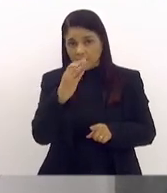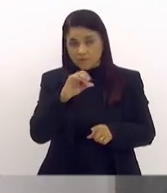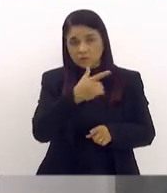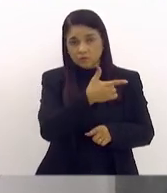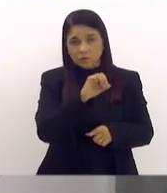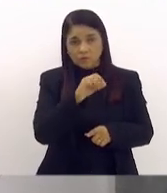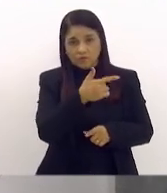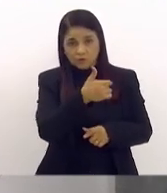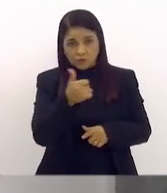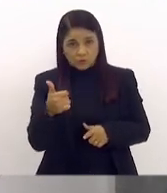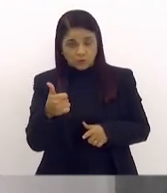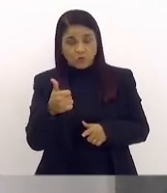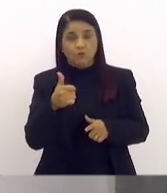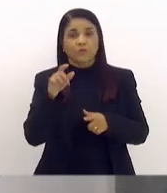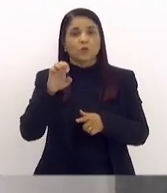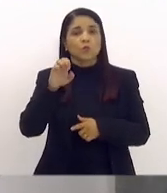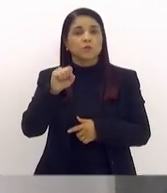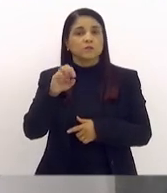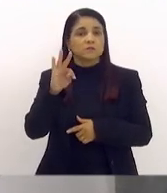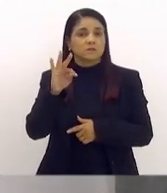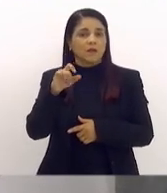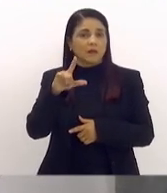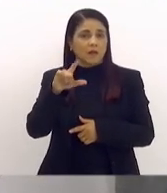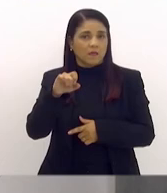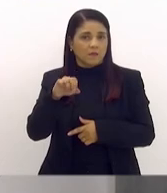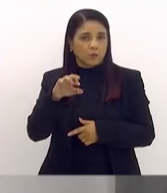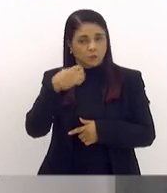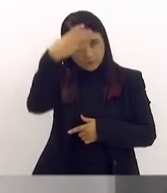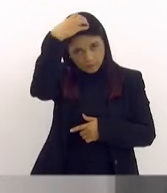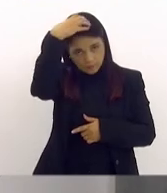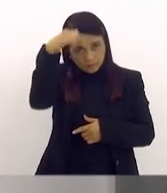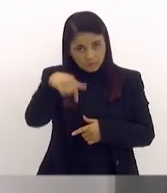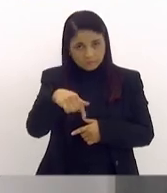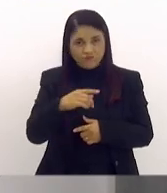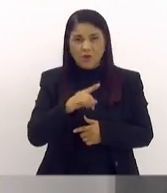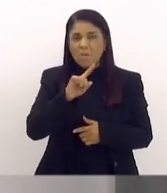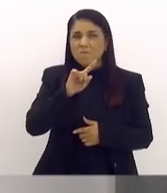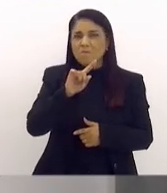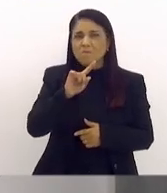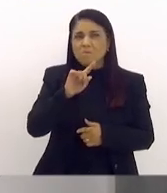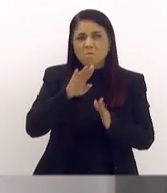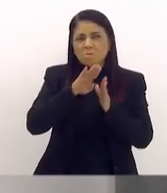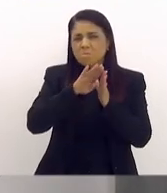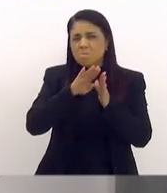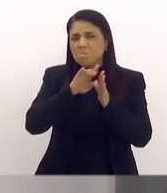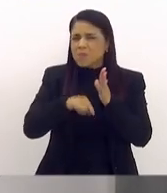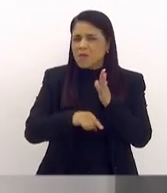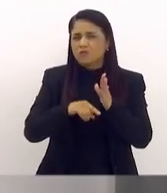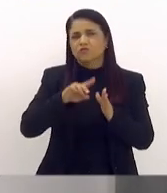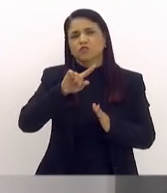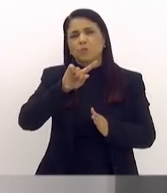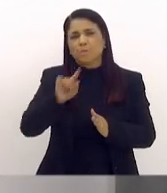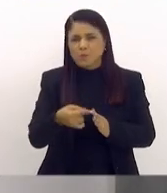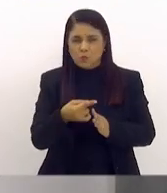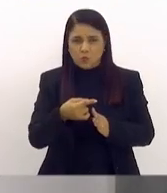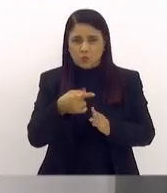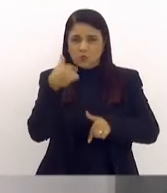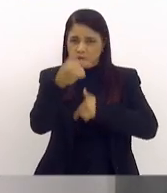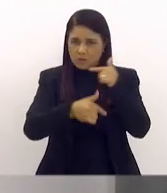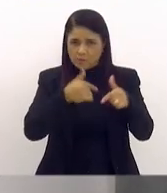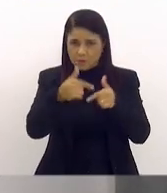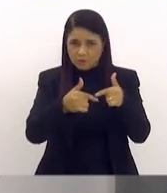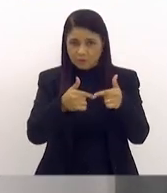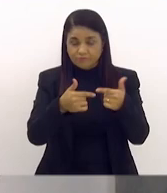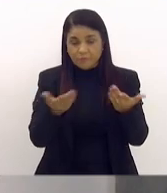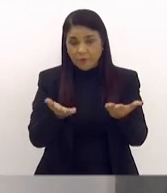agra muni ele tinha menos de 1000 Trabalhadores né e e hoje ele deve tá anunciando